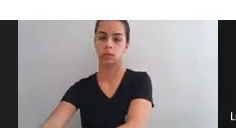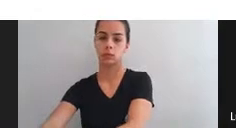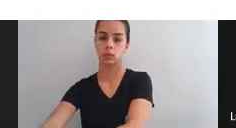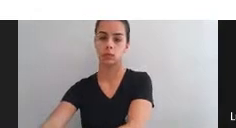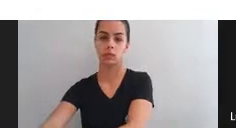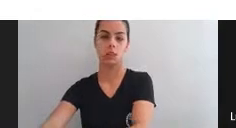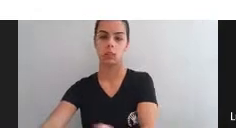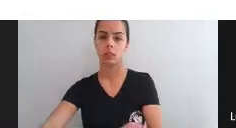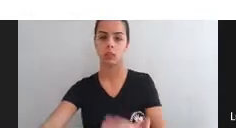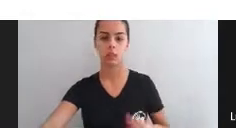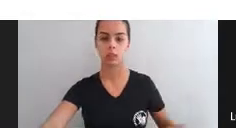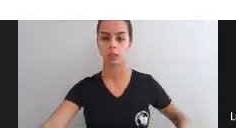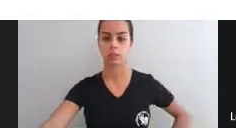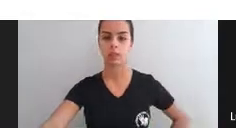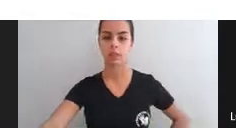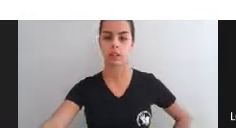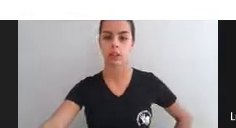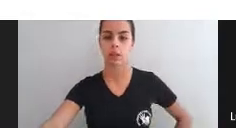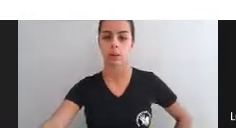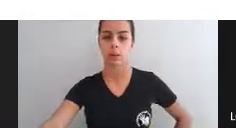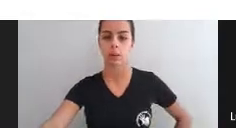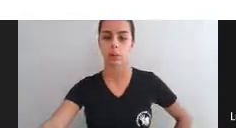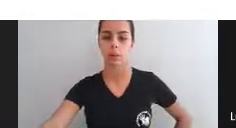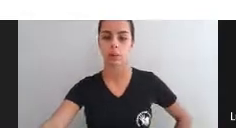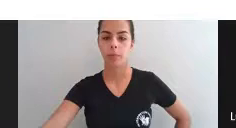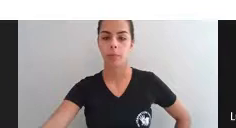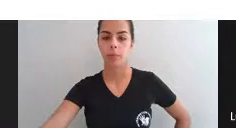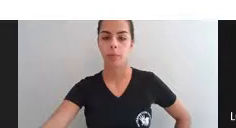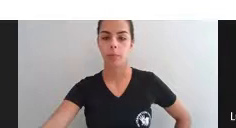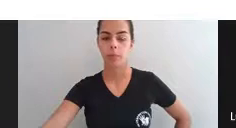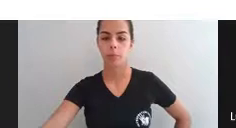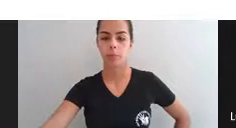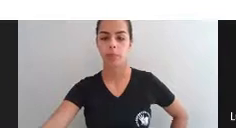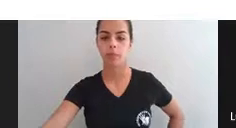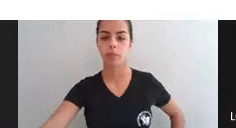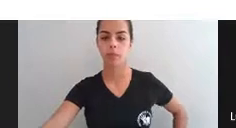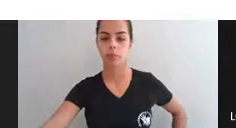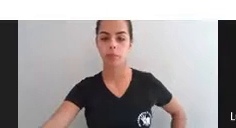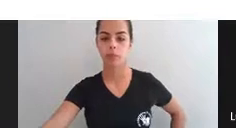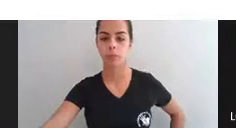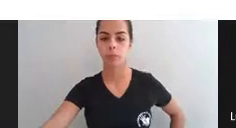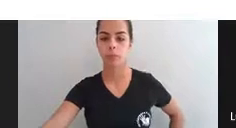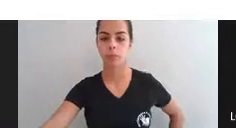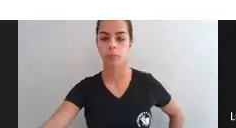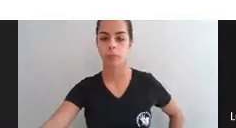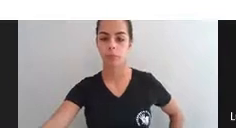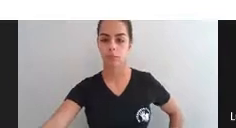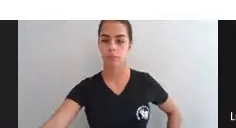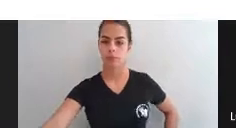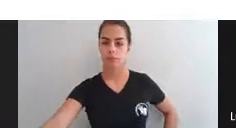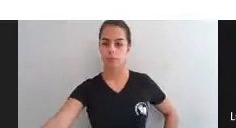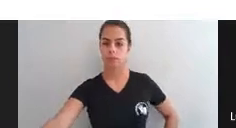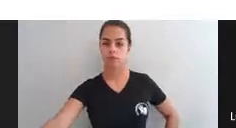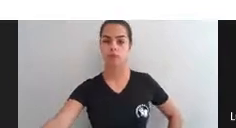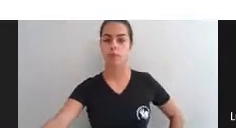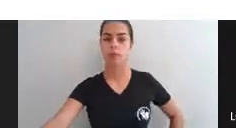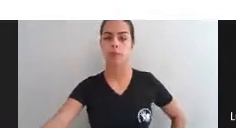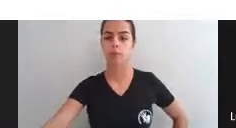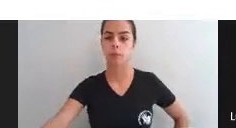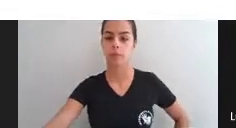energia interna, né? E basicamente é feita para adicionar também o conceito de